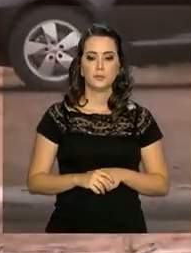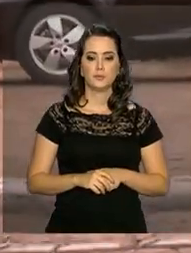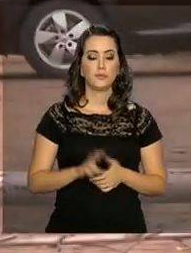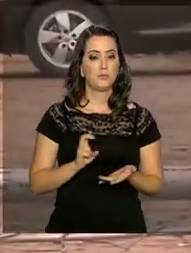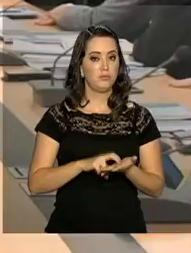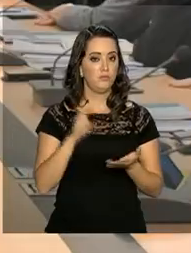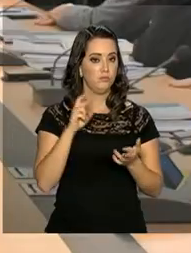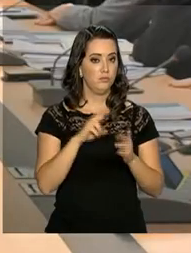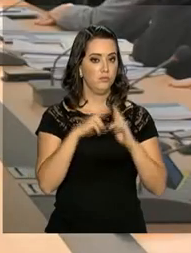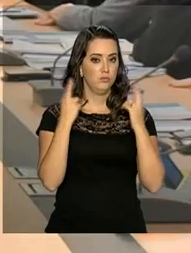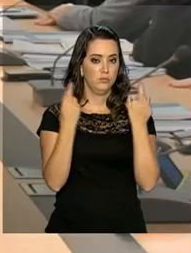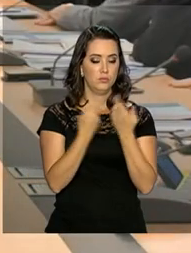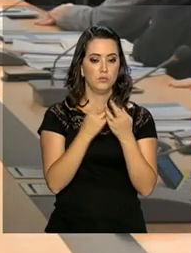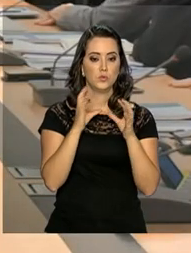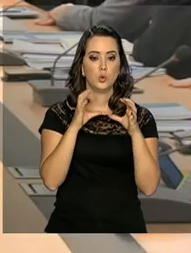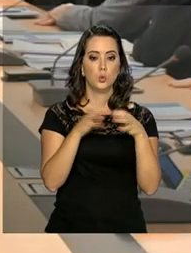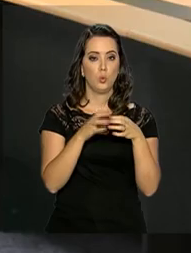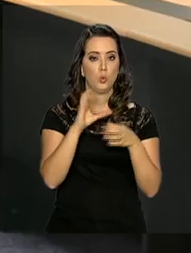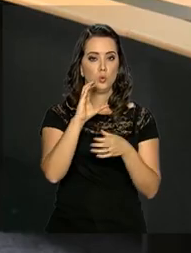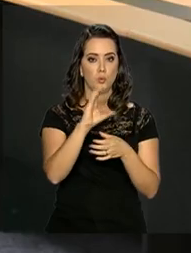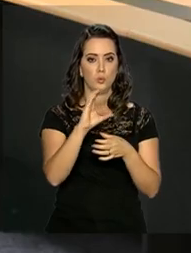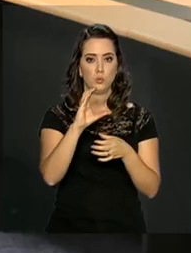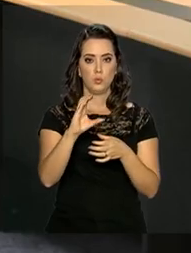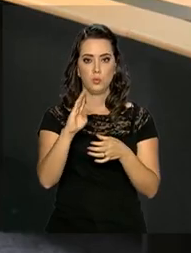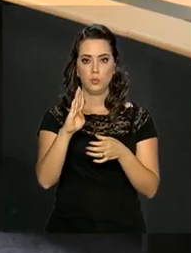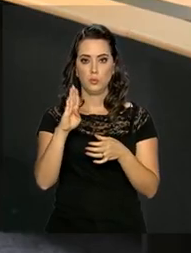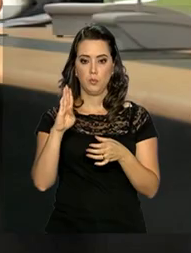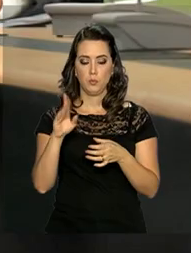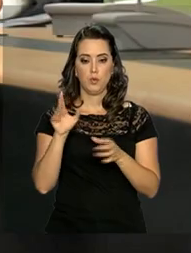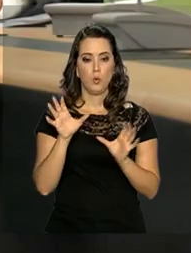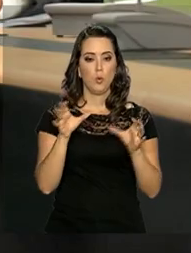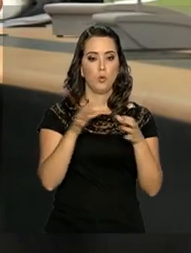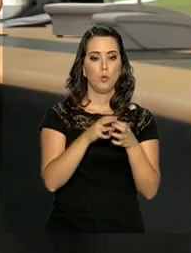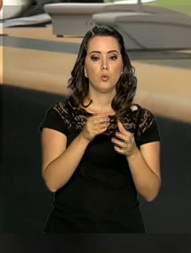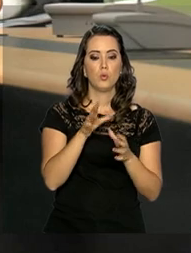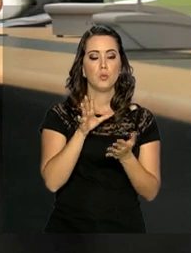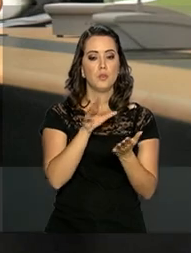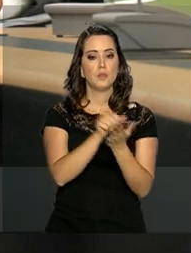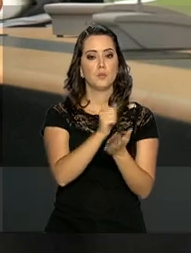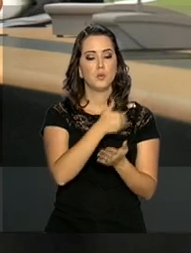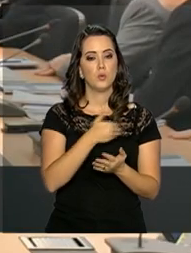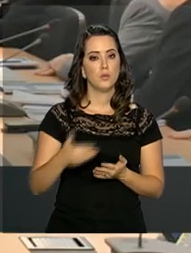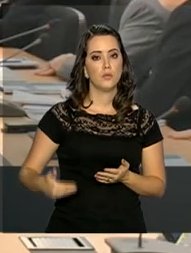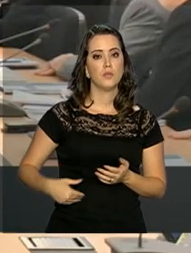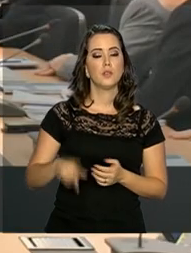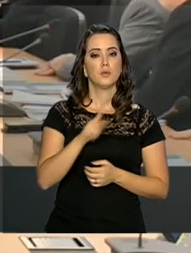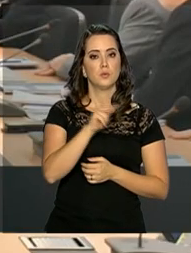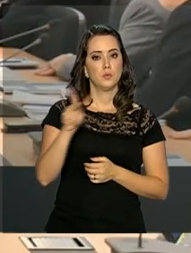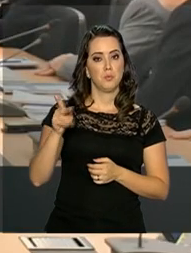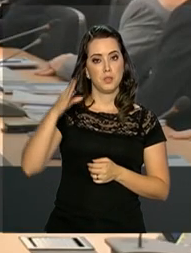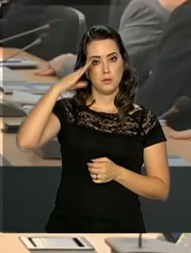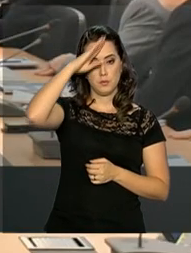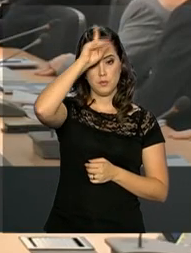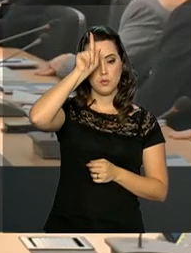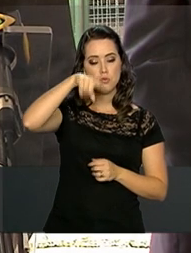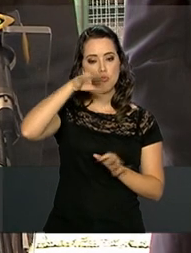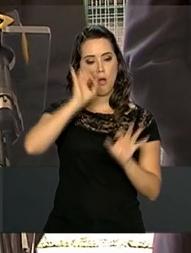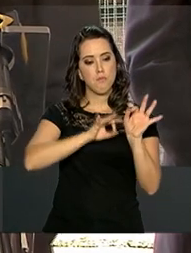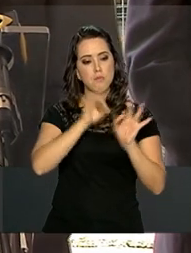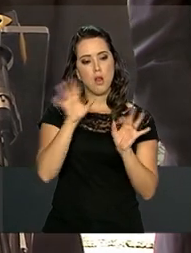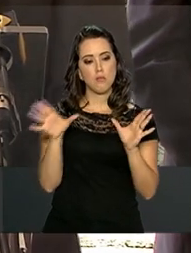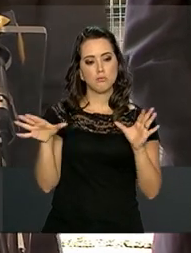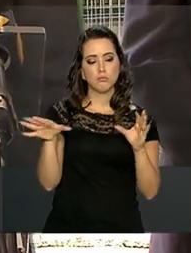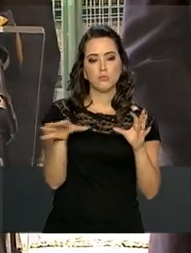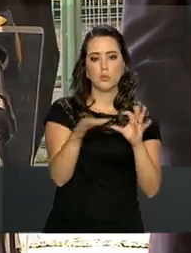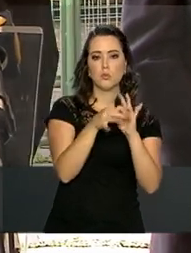Manhã de reuniões no CCBB, aos poucos a equipe que vai assumir o governo de Jair Bolsonaro vai se formando. Nesta